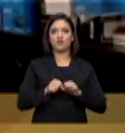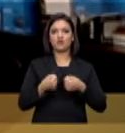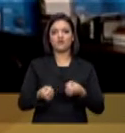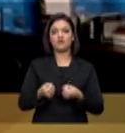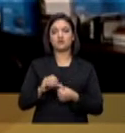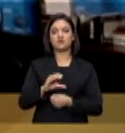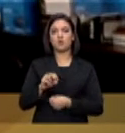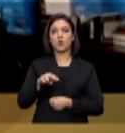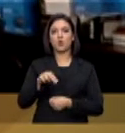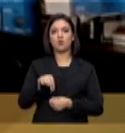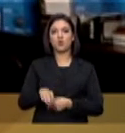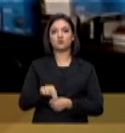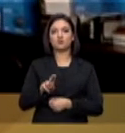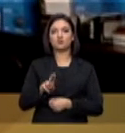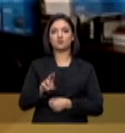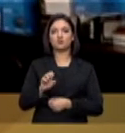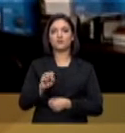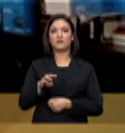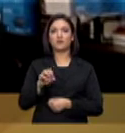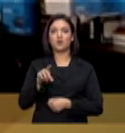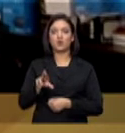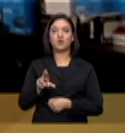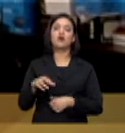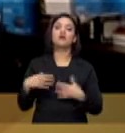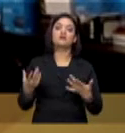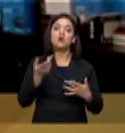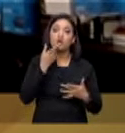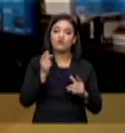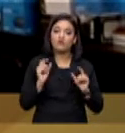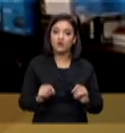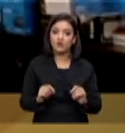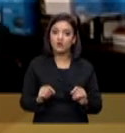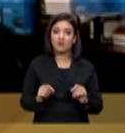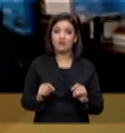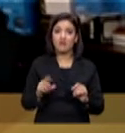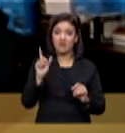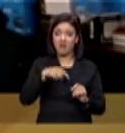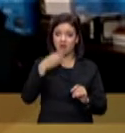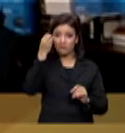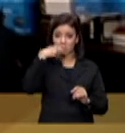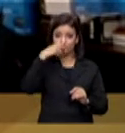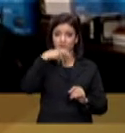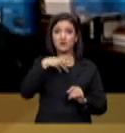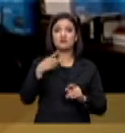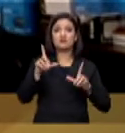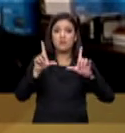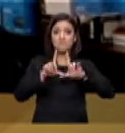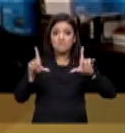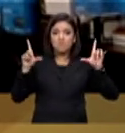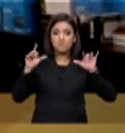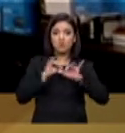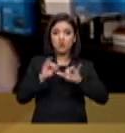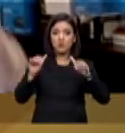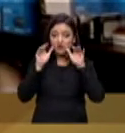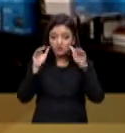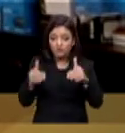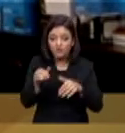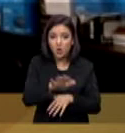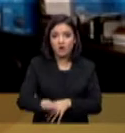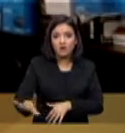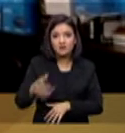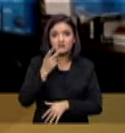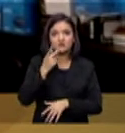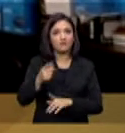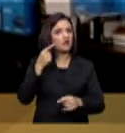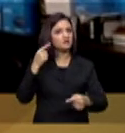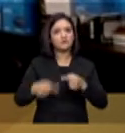ela considera abusiva essa propaganda dirigida à criança. É no artigo 37, parágrafo 2º, e diz que é ilegal